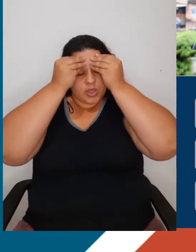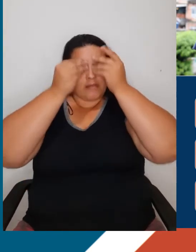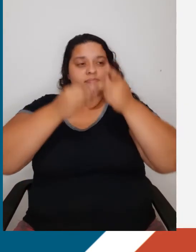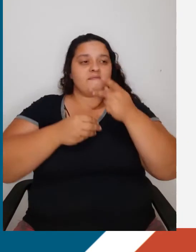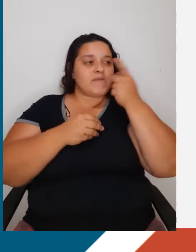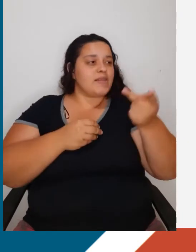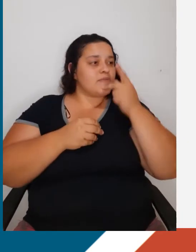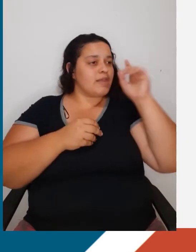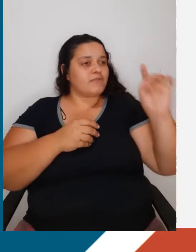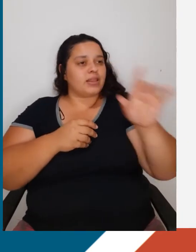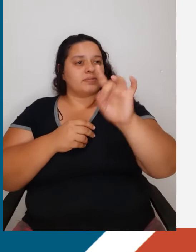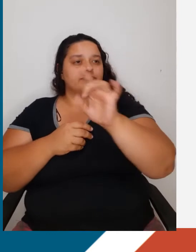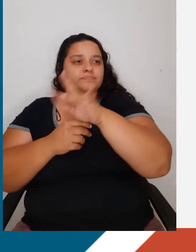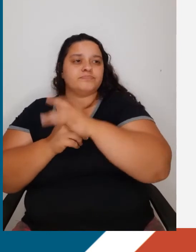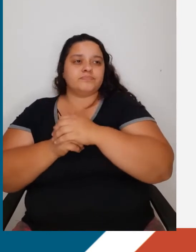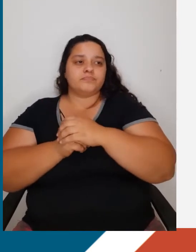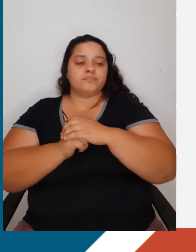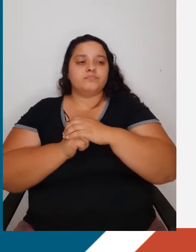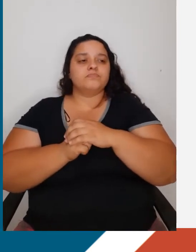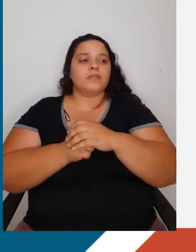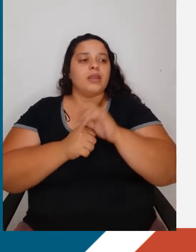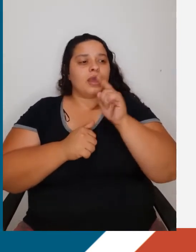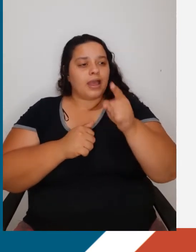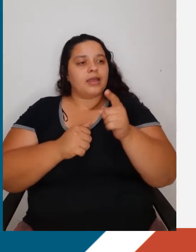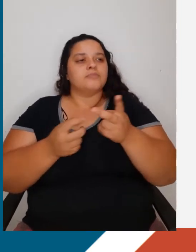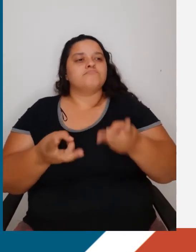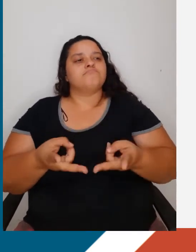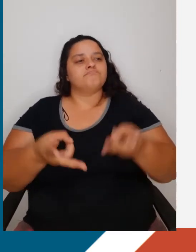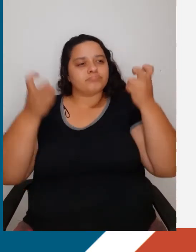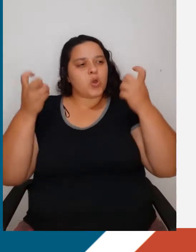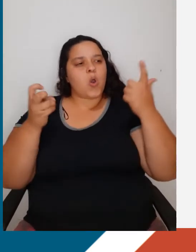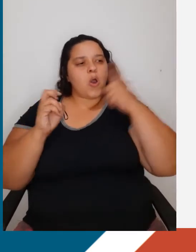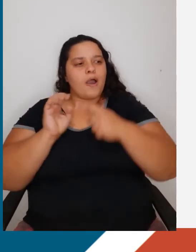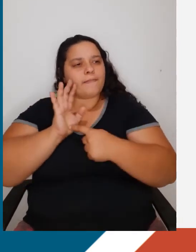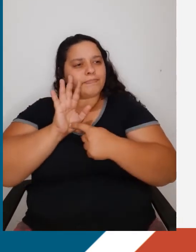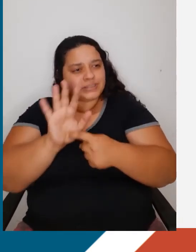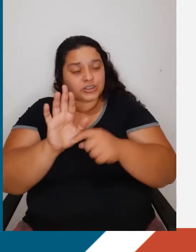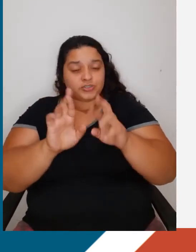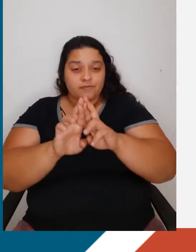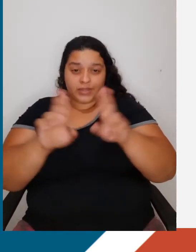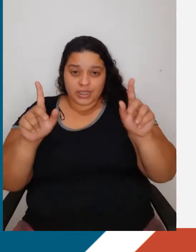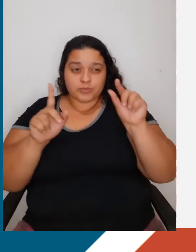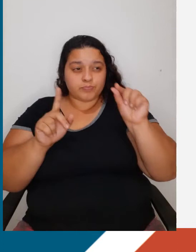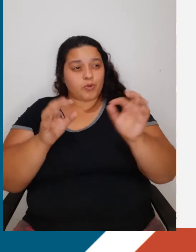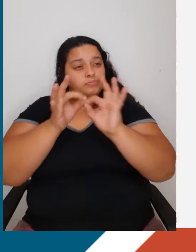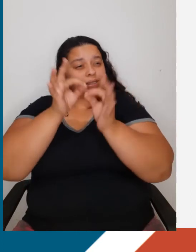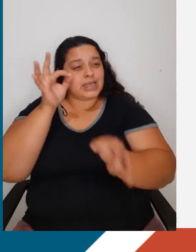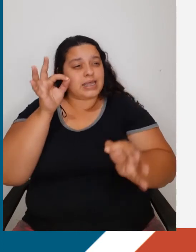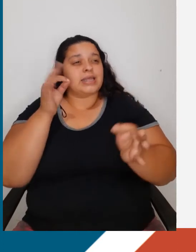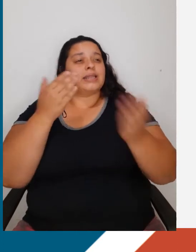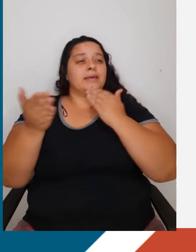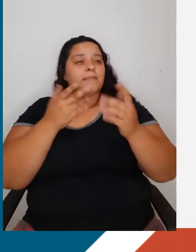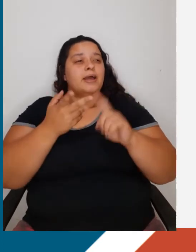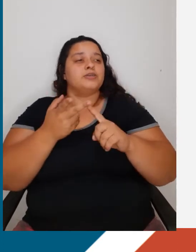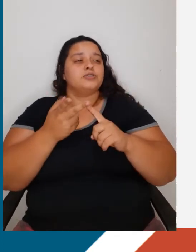Espiral. O universo psicológico do narrador-personagem é explorado apresentando de forma diferente temas de amplo debate, como